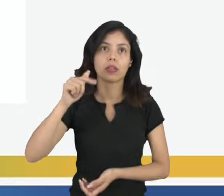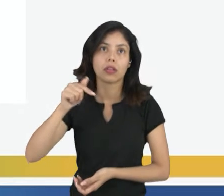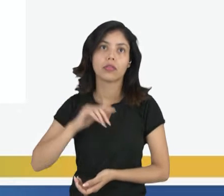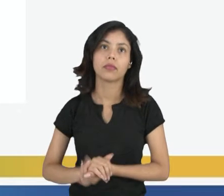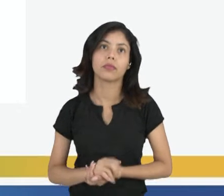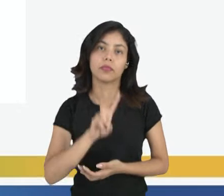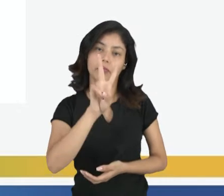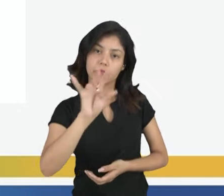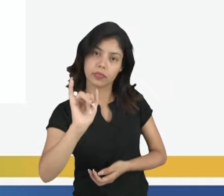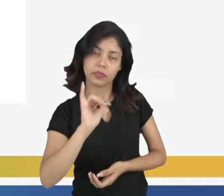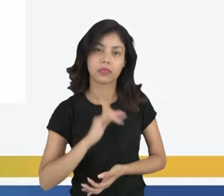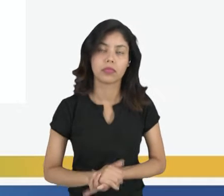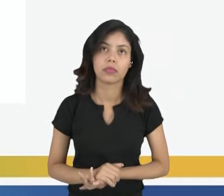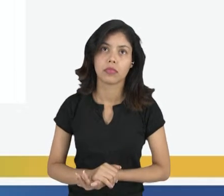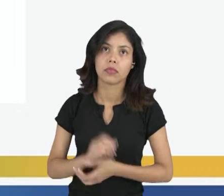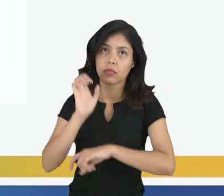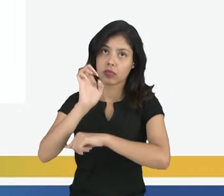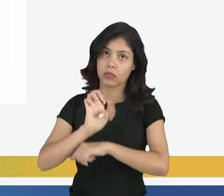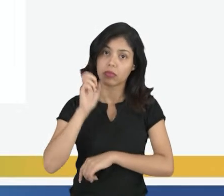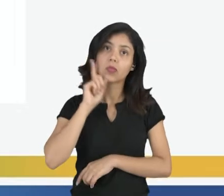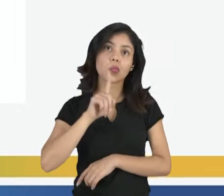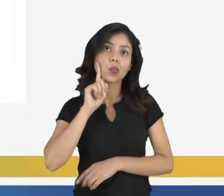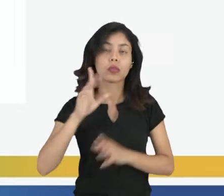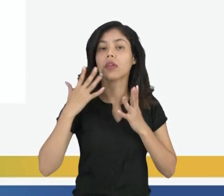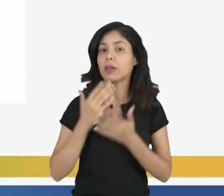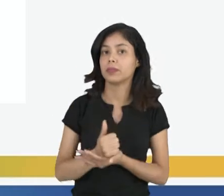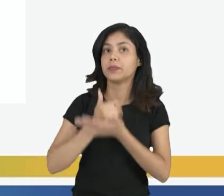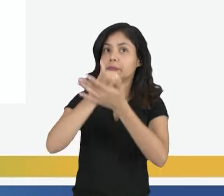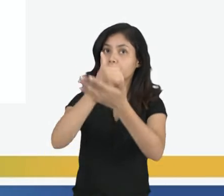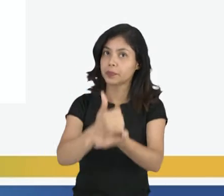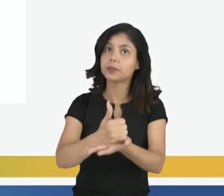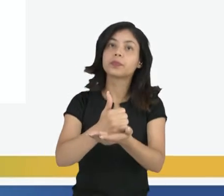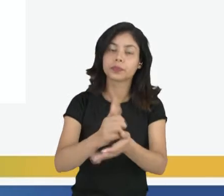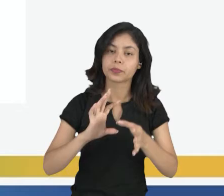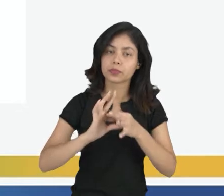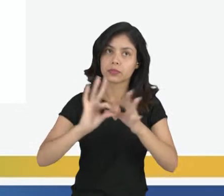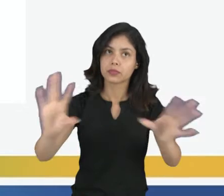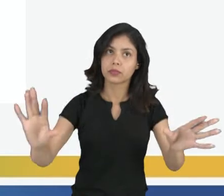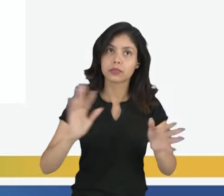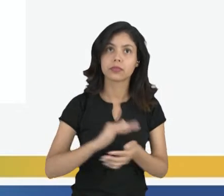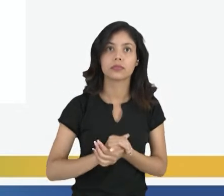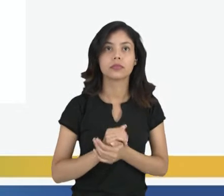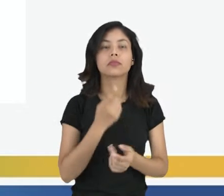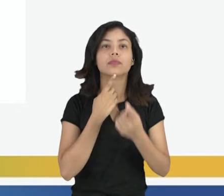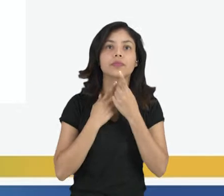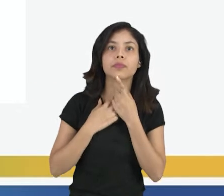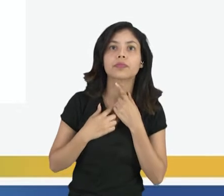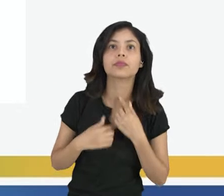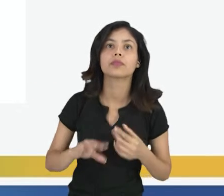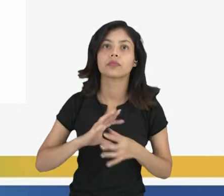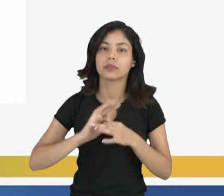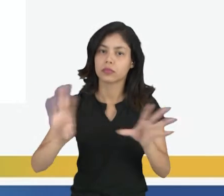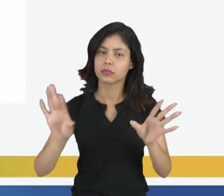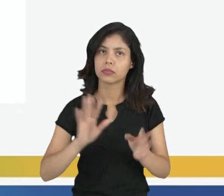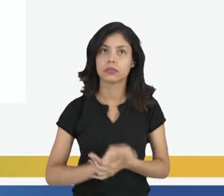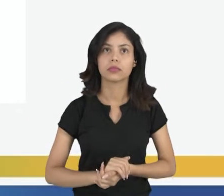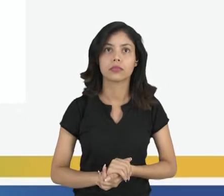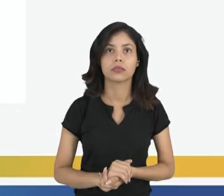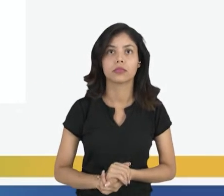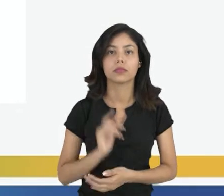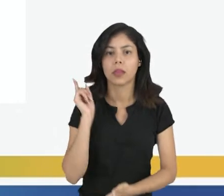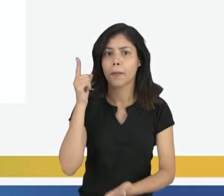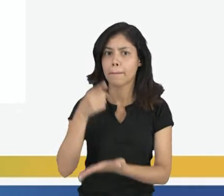que os Estados Unidos ele vai apoiar então essas nações livres que desejavam, né, se livrar então